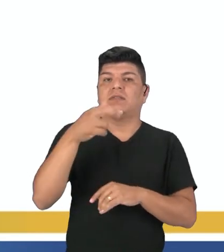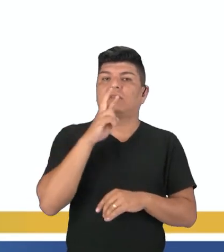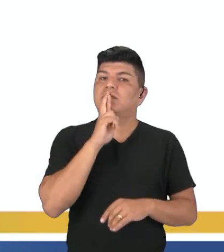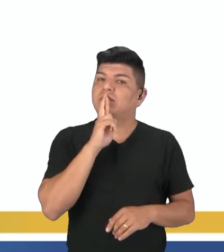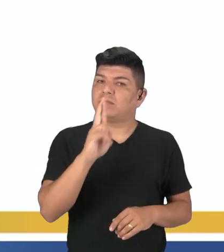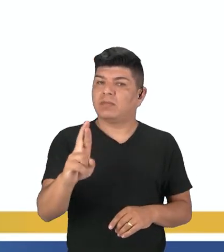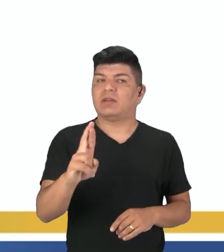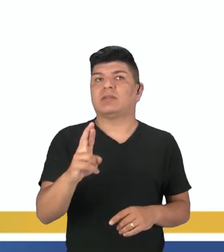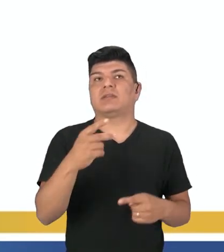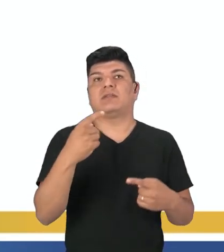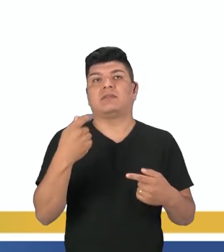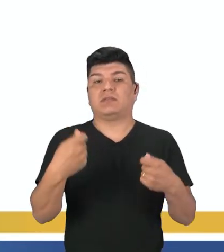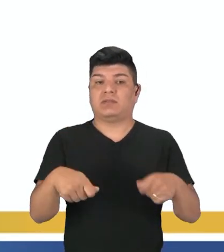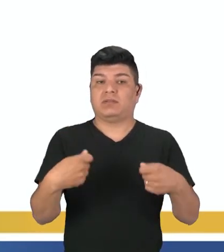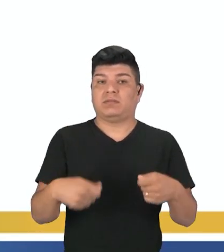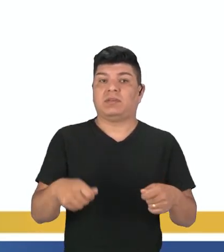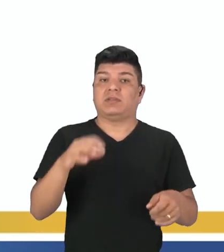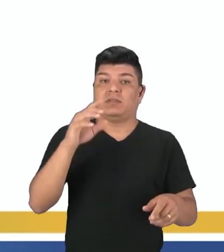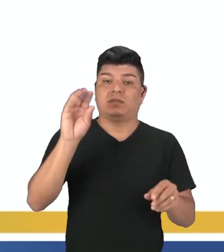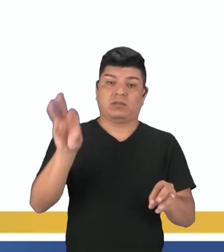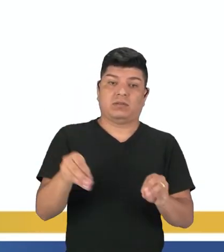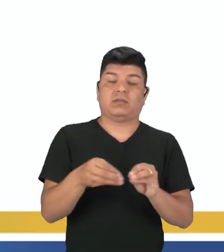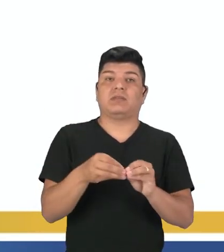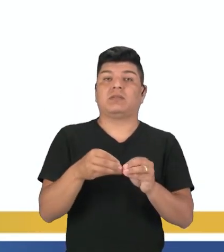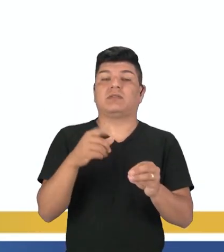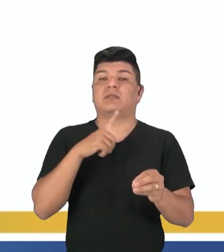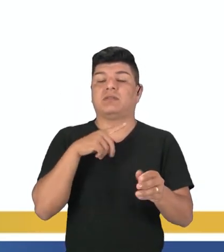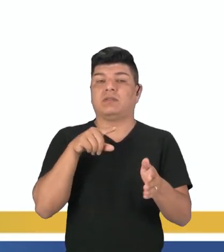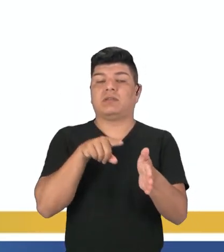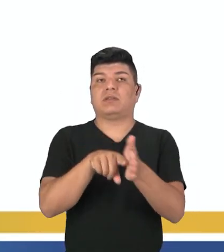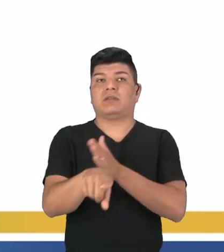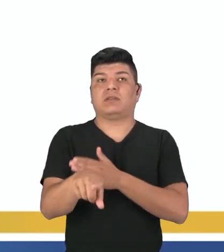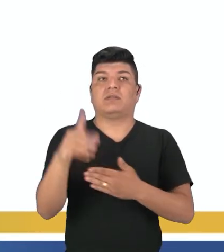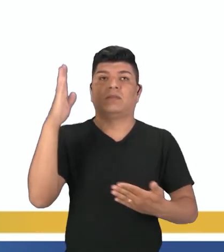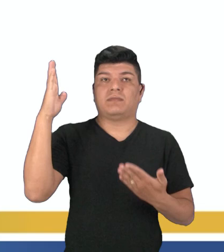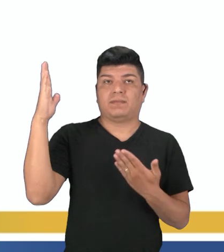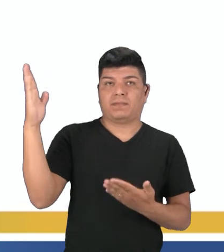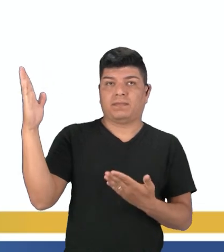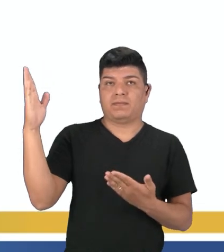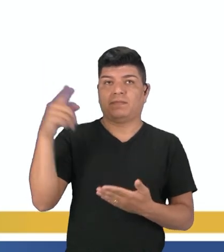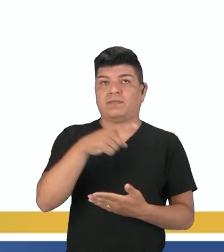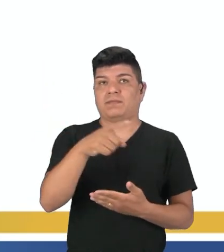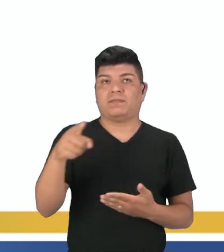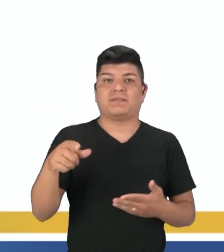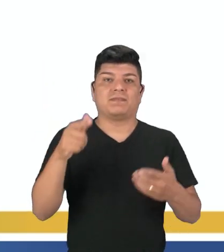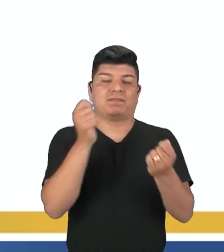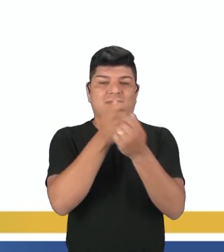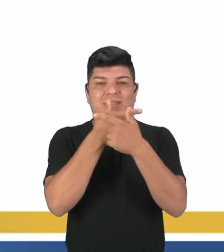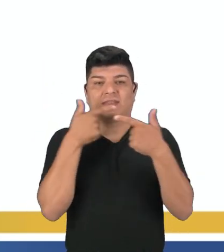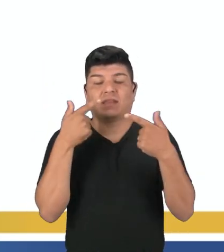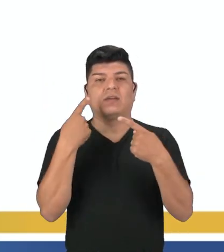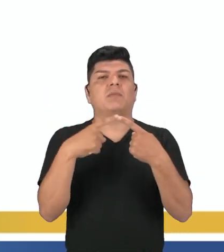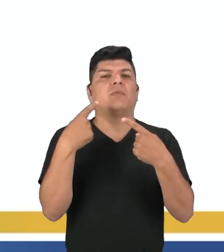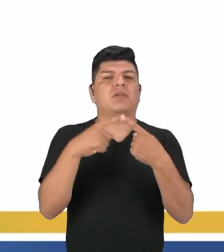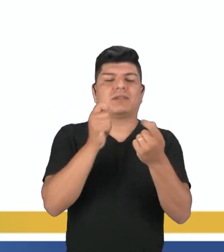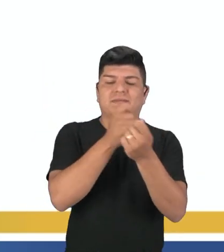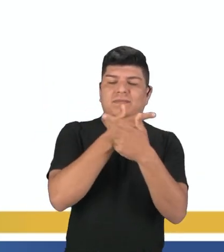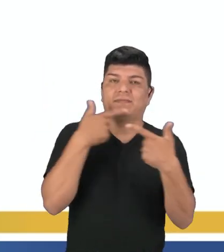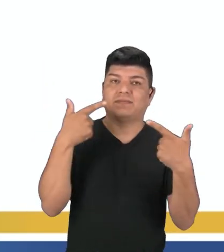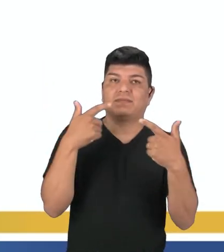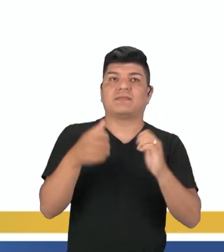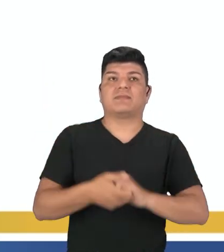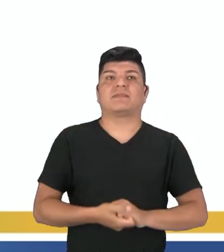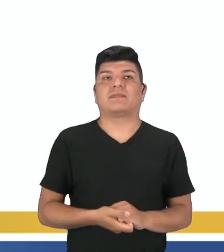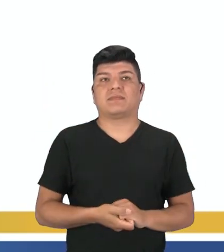um para resposta. E aí você precisa completar. Nós temos a pergunta, are you smiling? Você está sorrindo, então seria por que você está